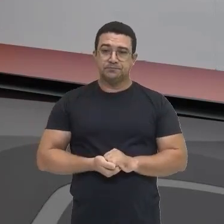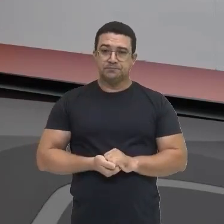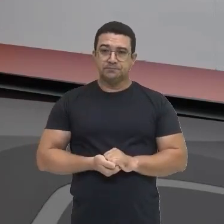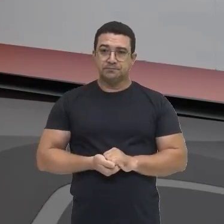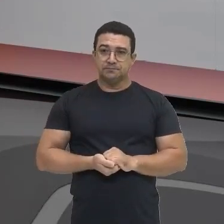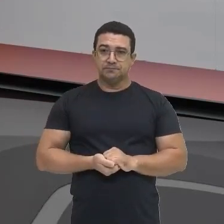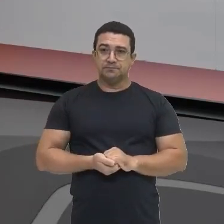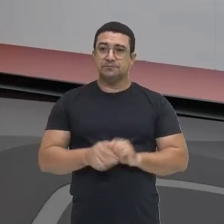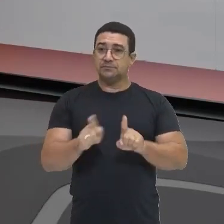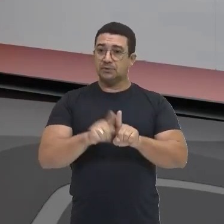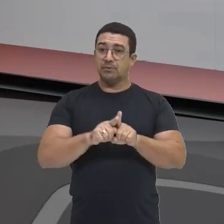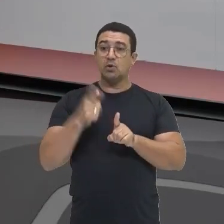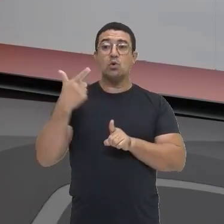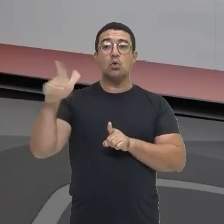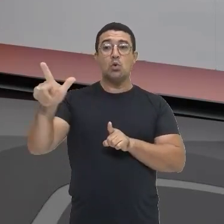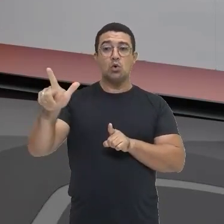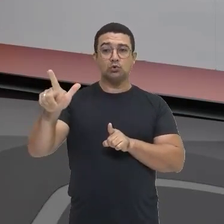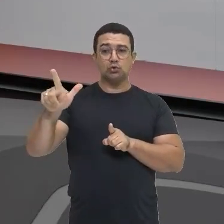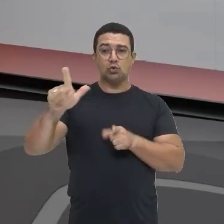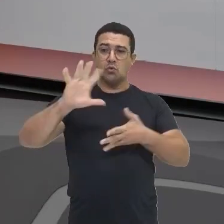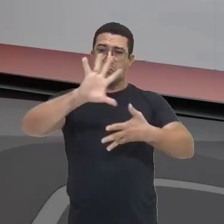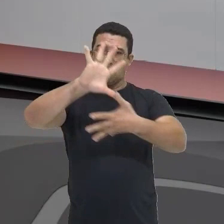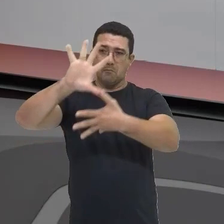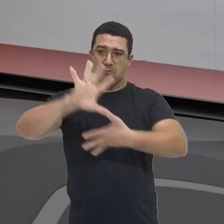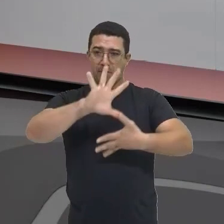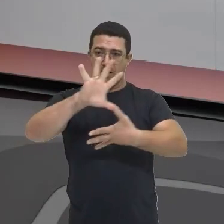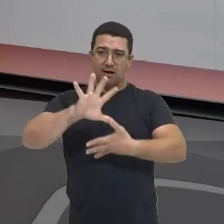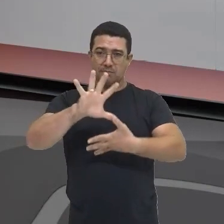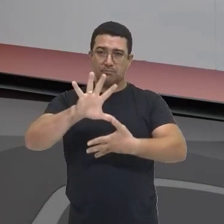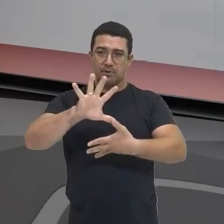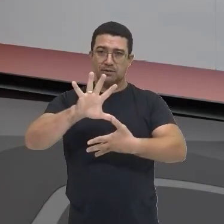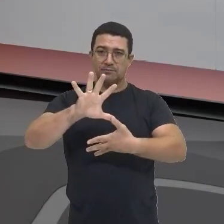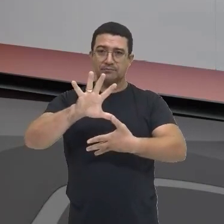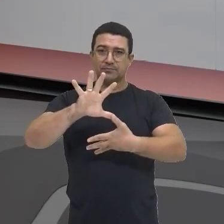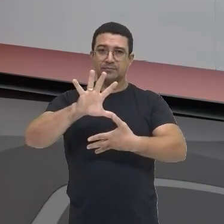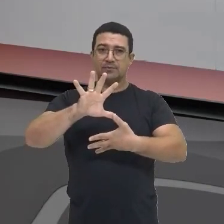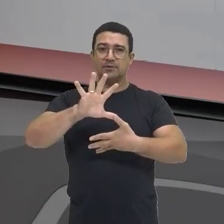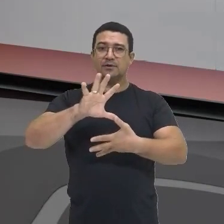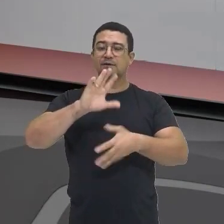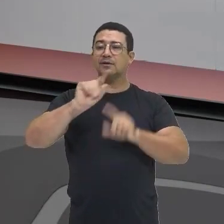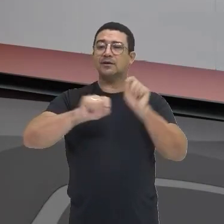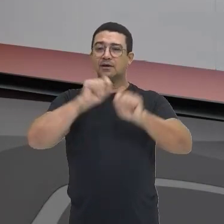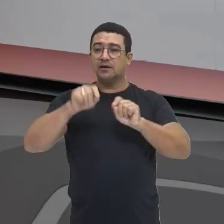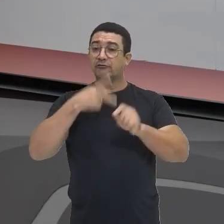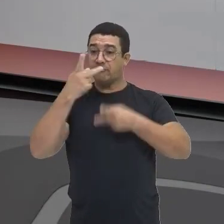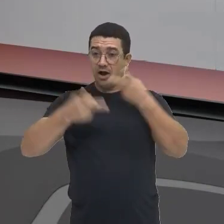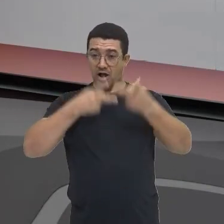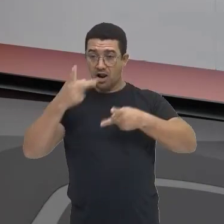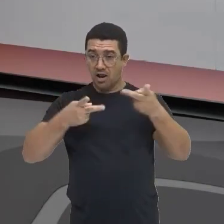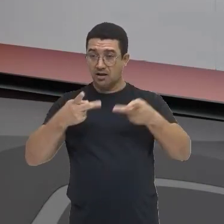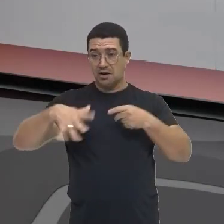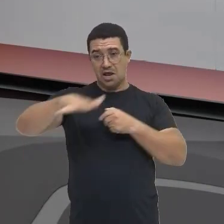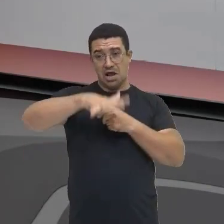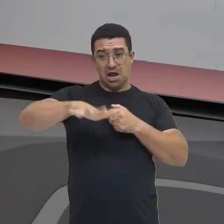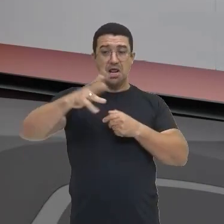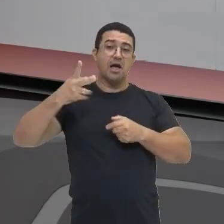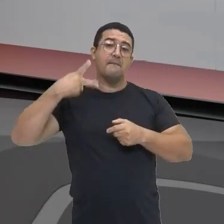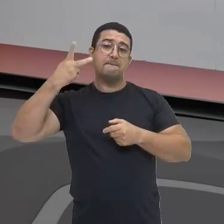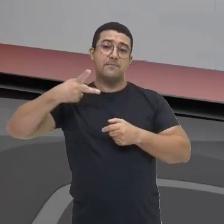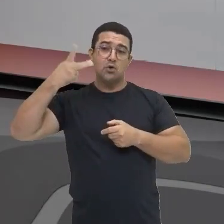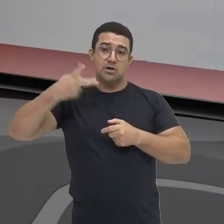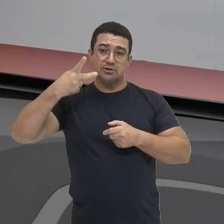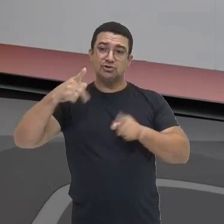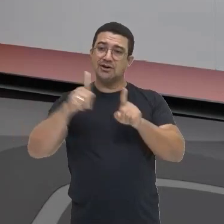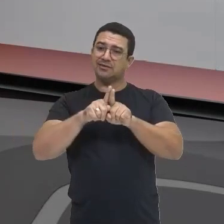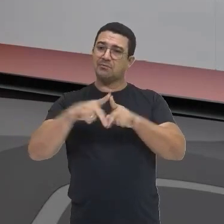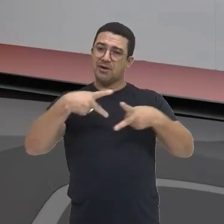um outro mapa tratando das questões política e administrativa, só que esse mapa ele